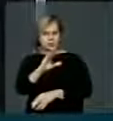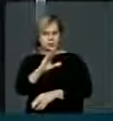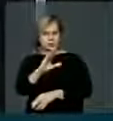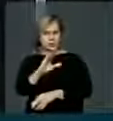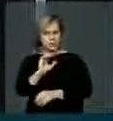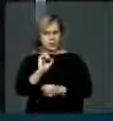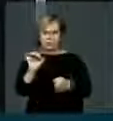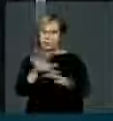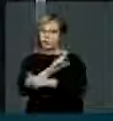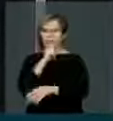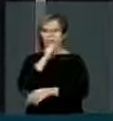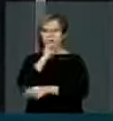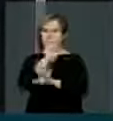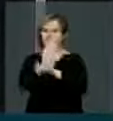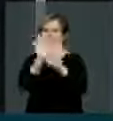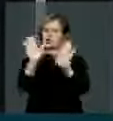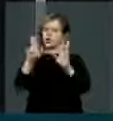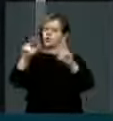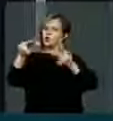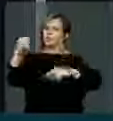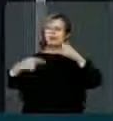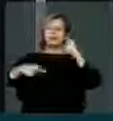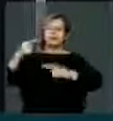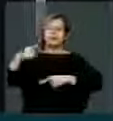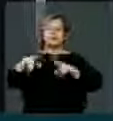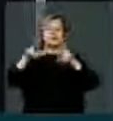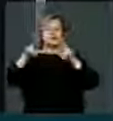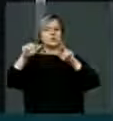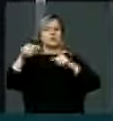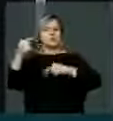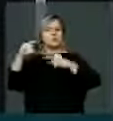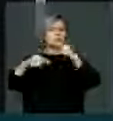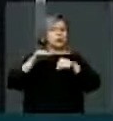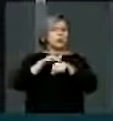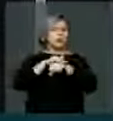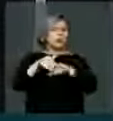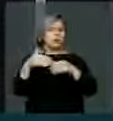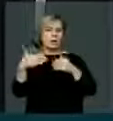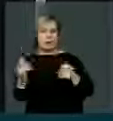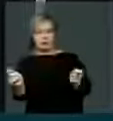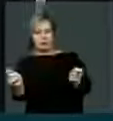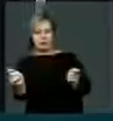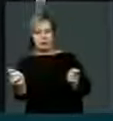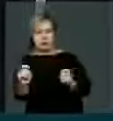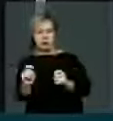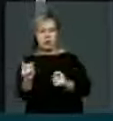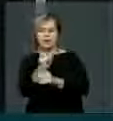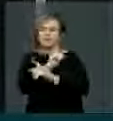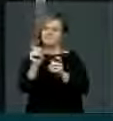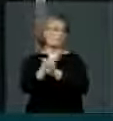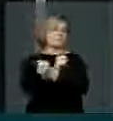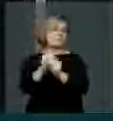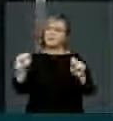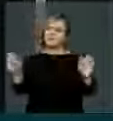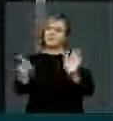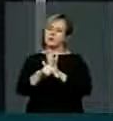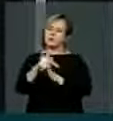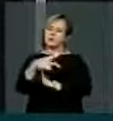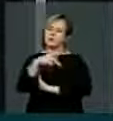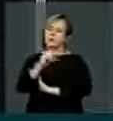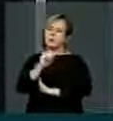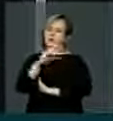missão nenhuma nunca foi discutido nunca foi debatido e essa possibilidade não existe para o